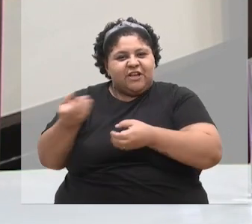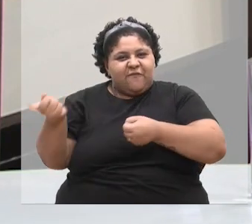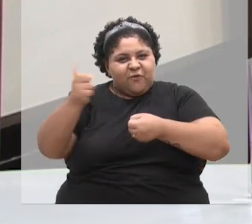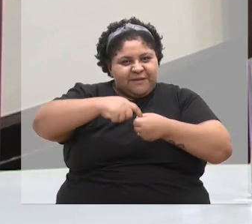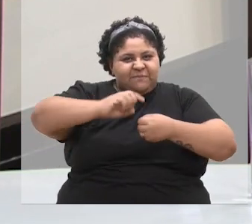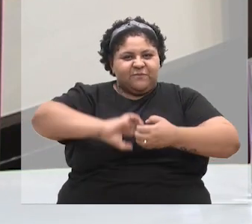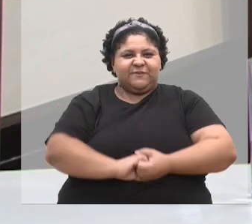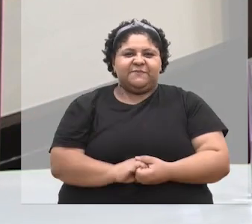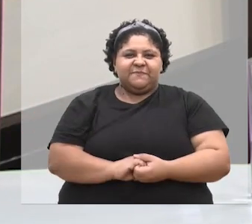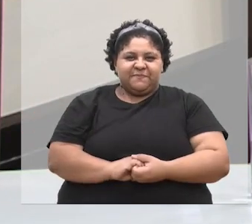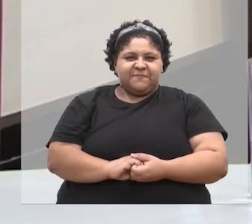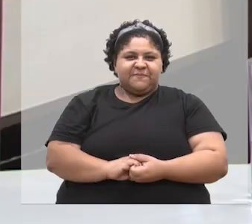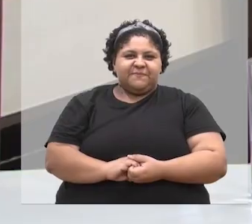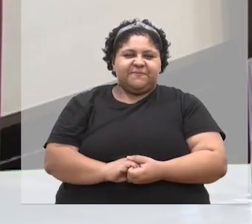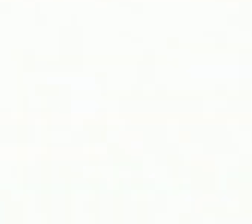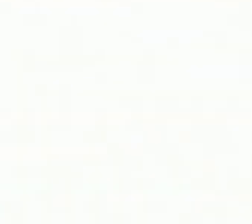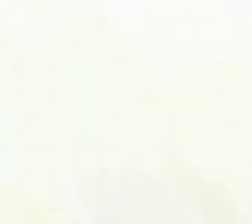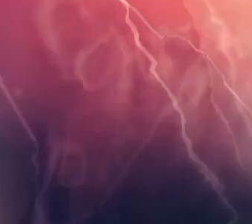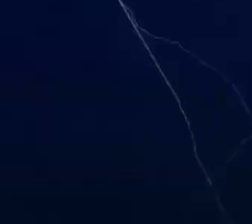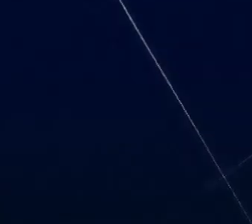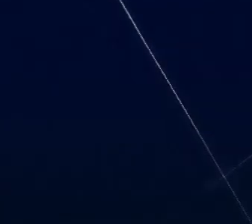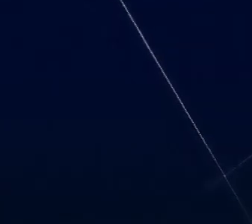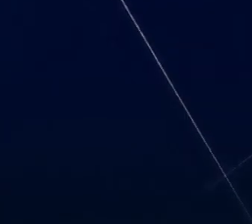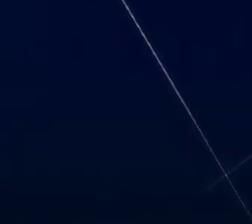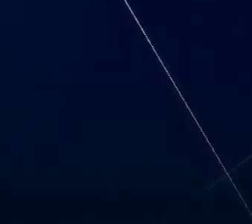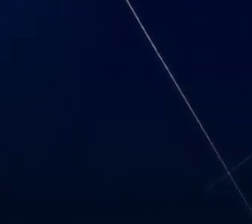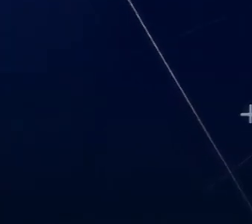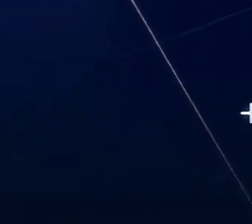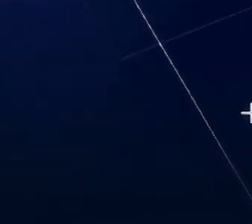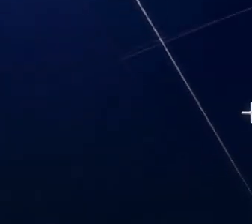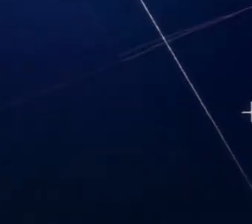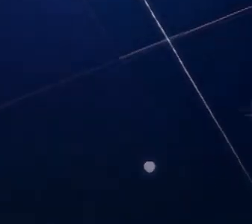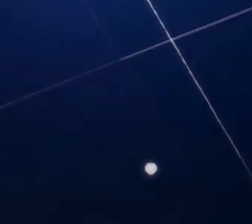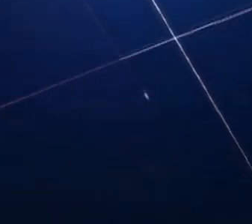do PSDB. Já voltamos.